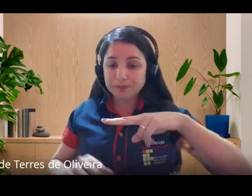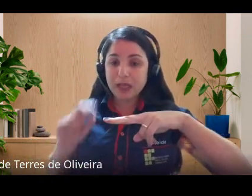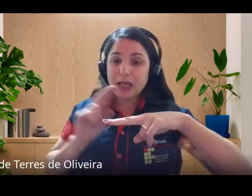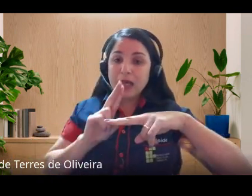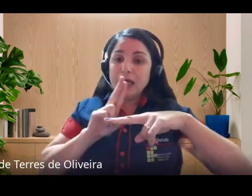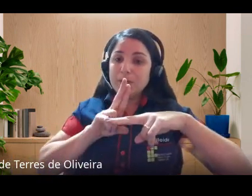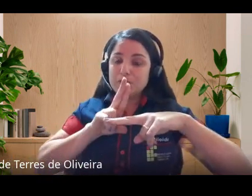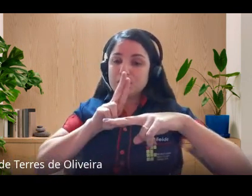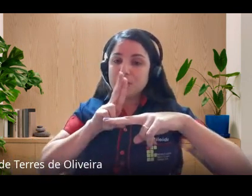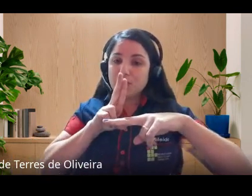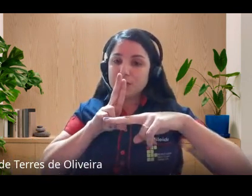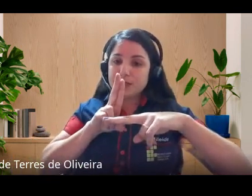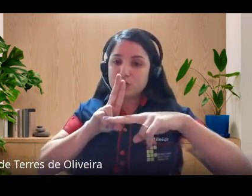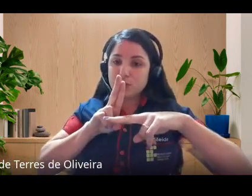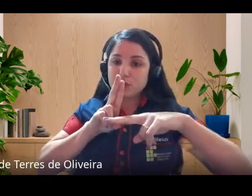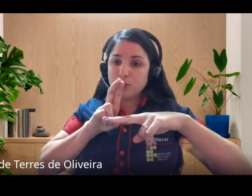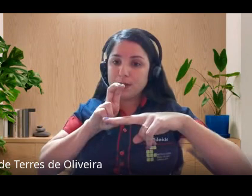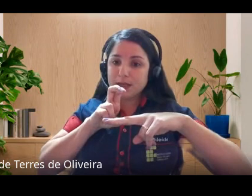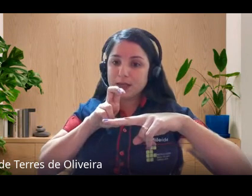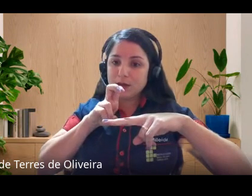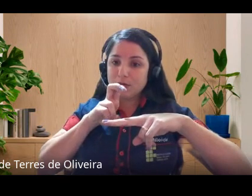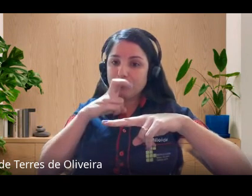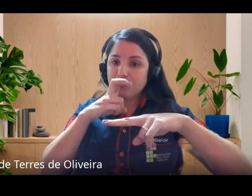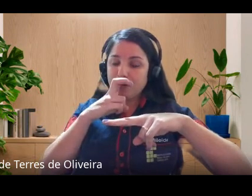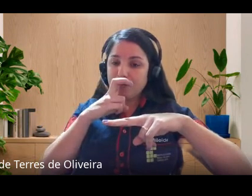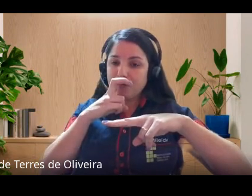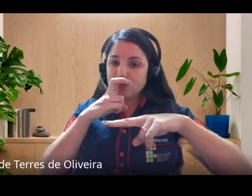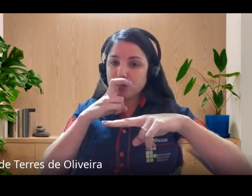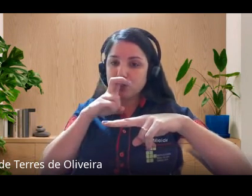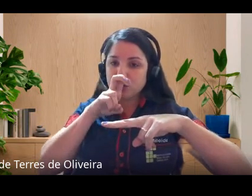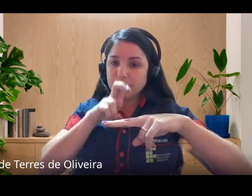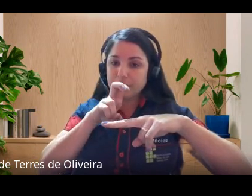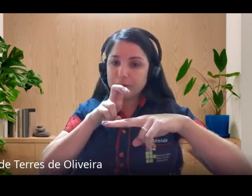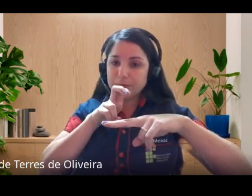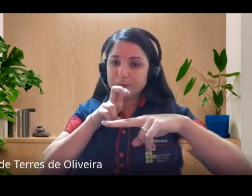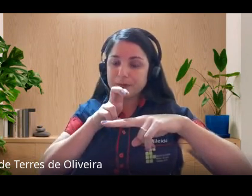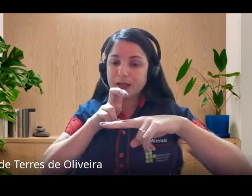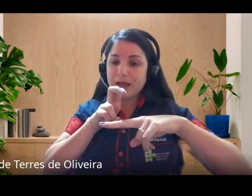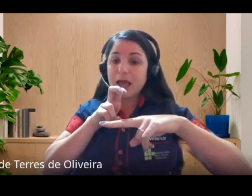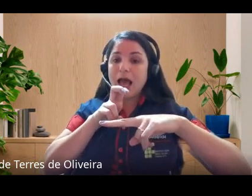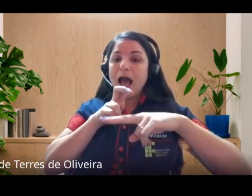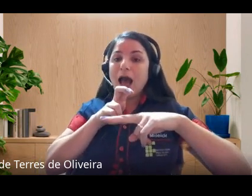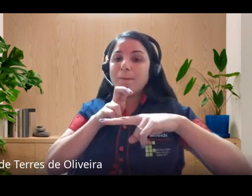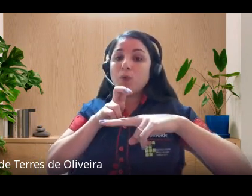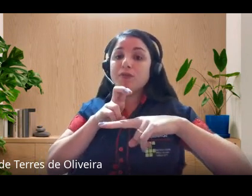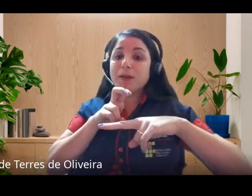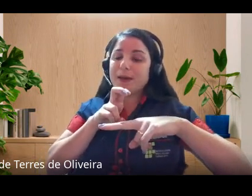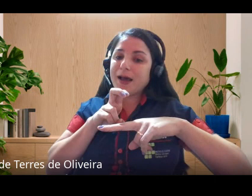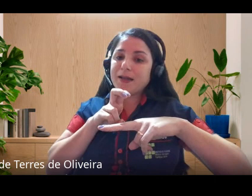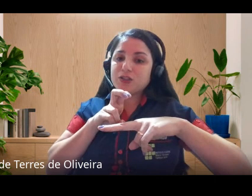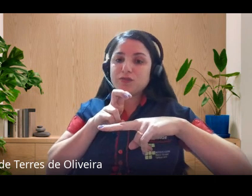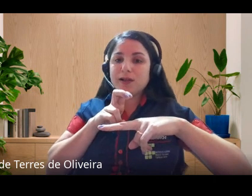U, e depois eu tenho minha configuração de mão em U, mas daí eu faço um ganchinho, ó, tá vendo? A mão que